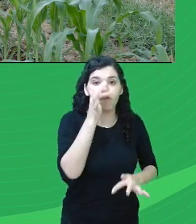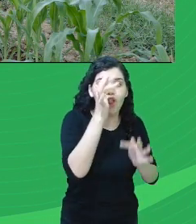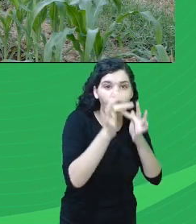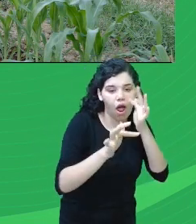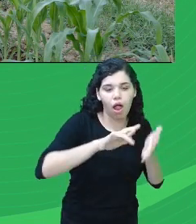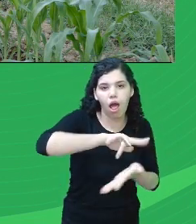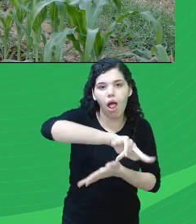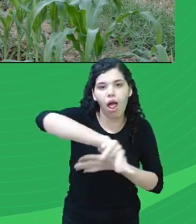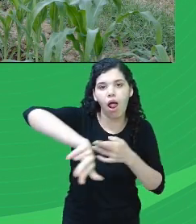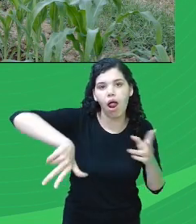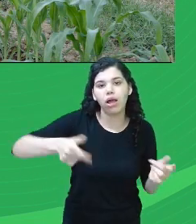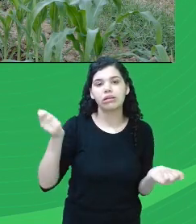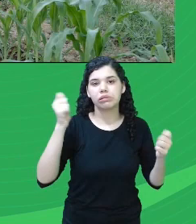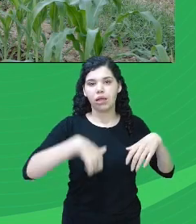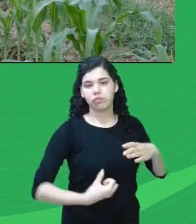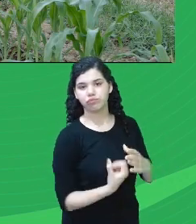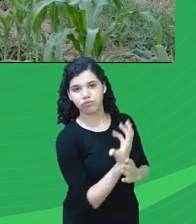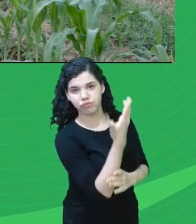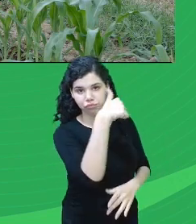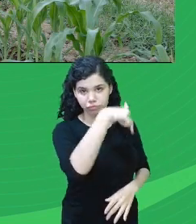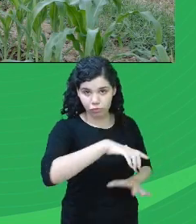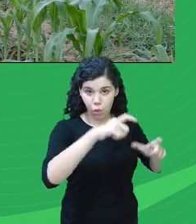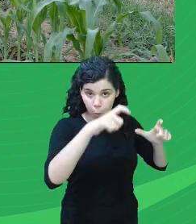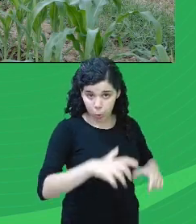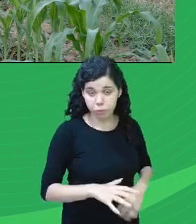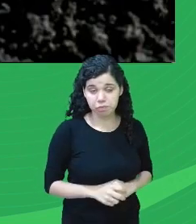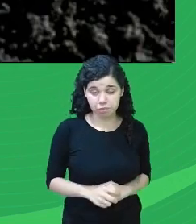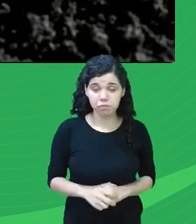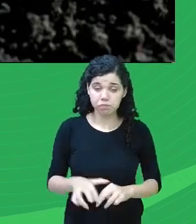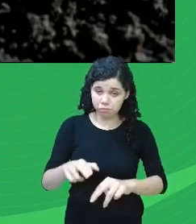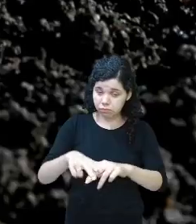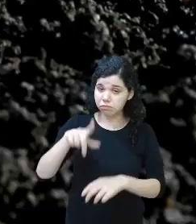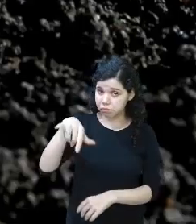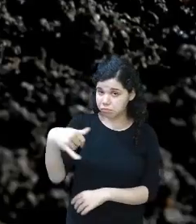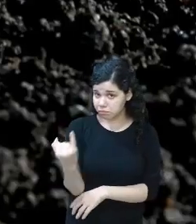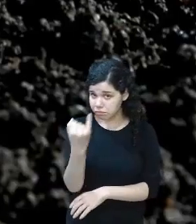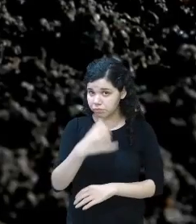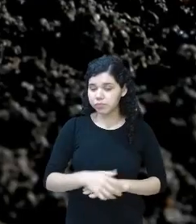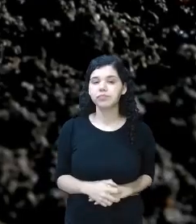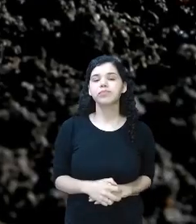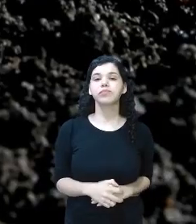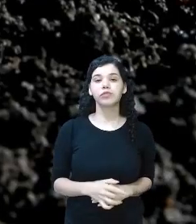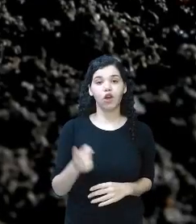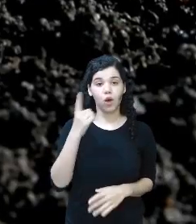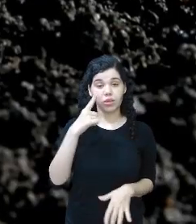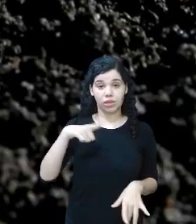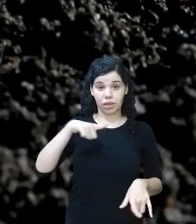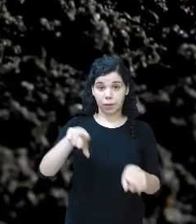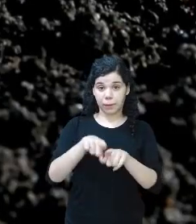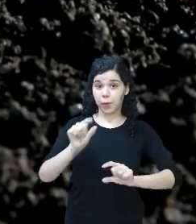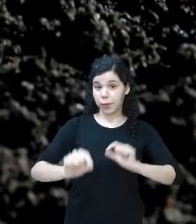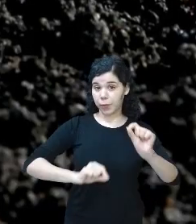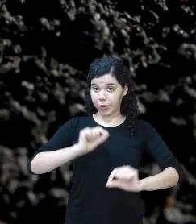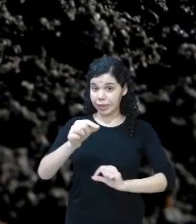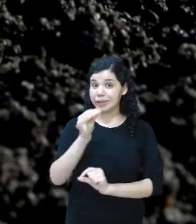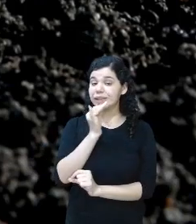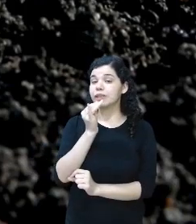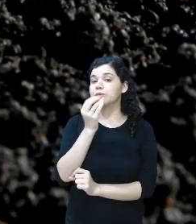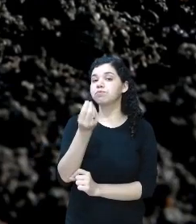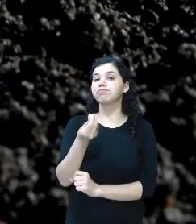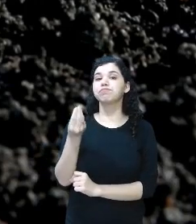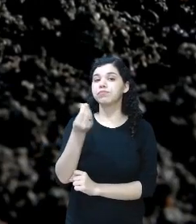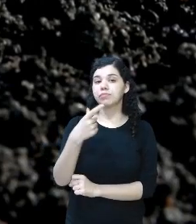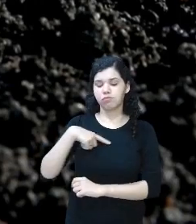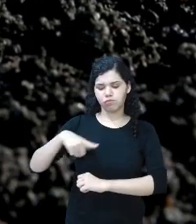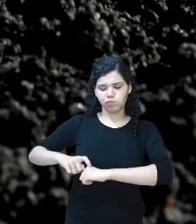flores podem ser plantadas ali, tá? É muito importante isso. Aqui também, ó, aqui a gente tem